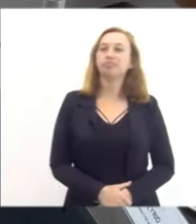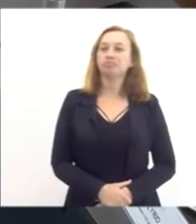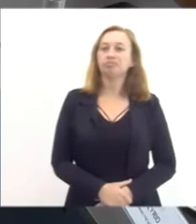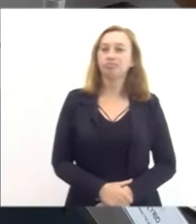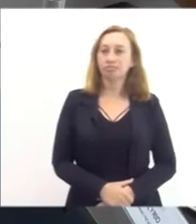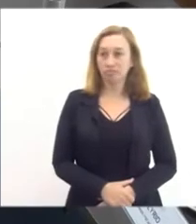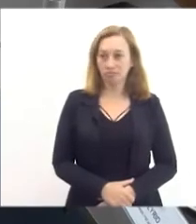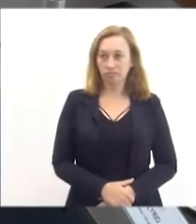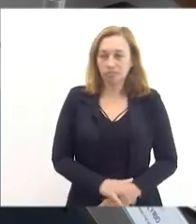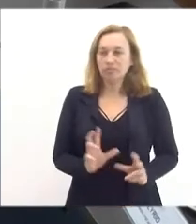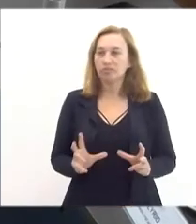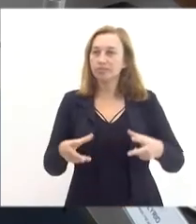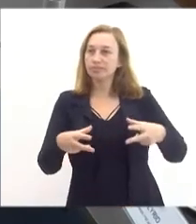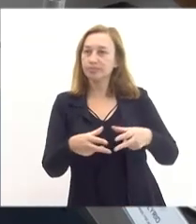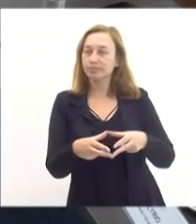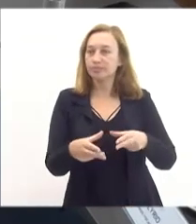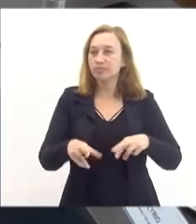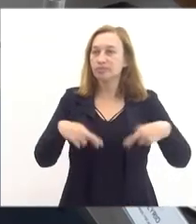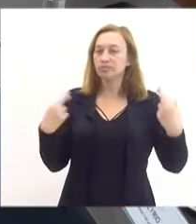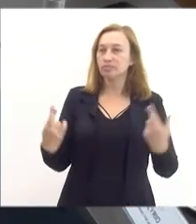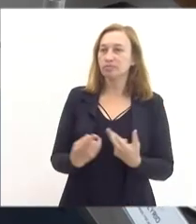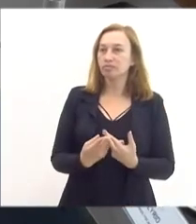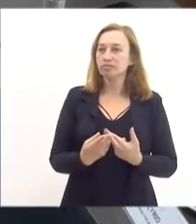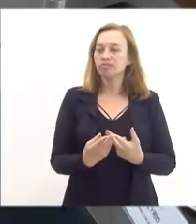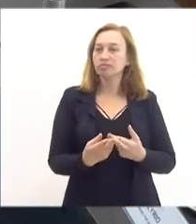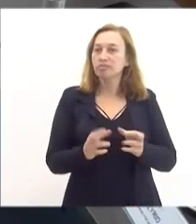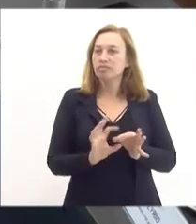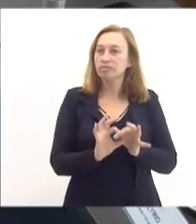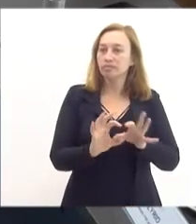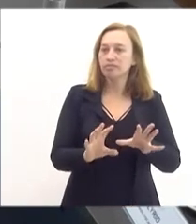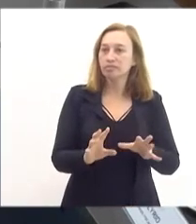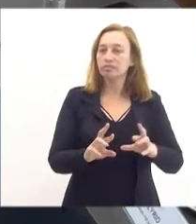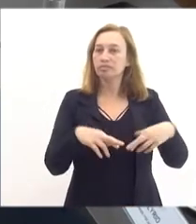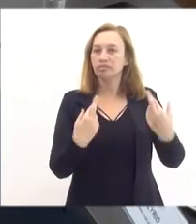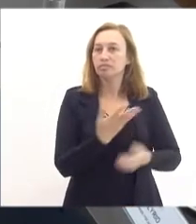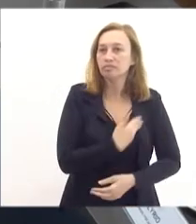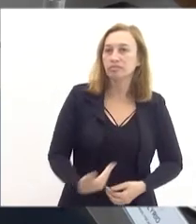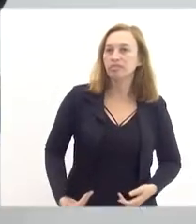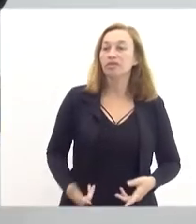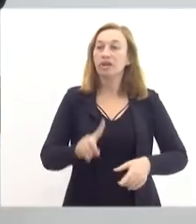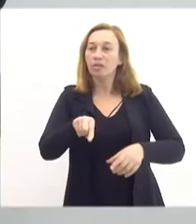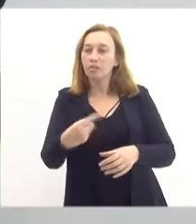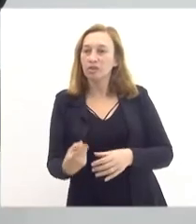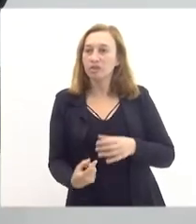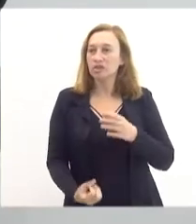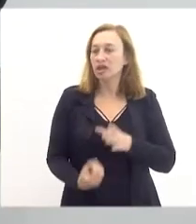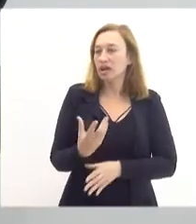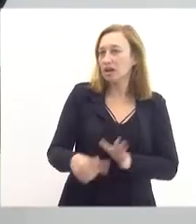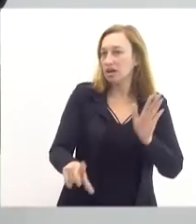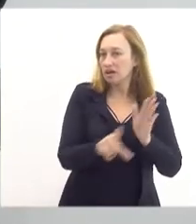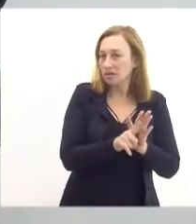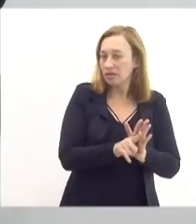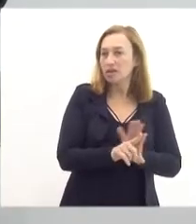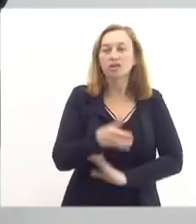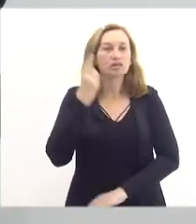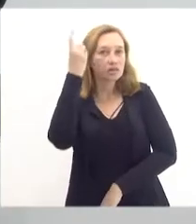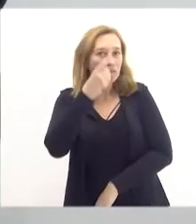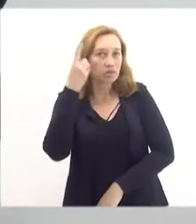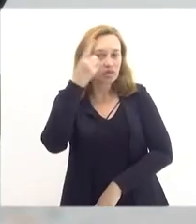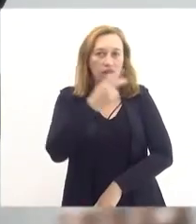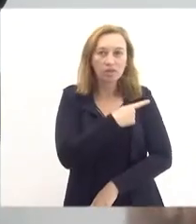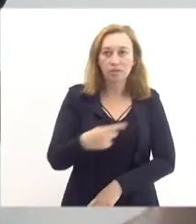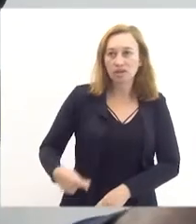comissão se reúne, delibera e faz audiência pública. Não tem que ter até porque, depois que a lei é feita, se o deputado ou presidente da